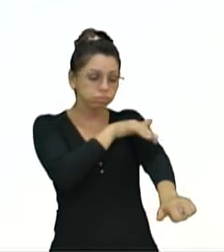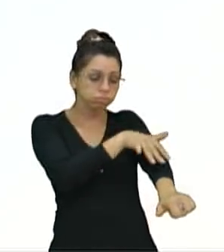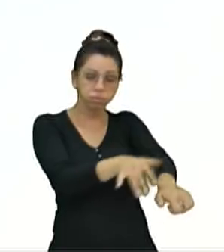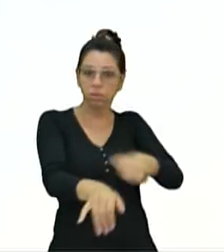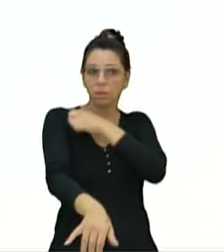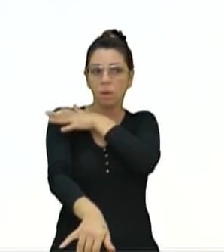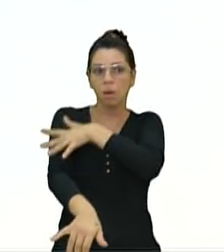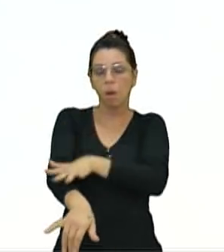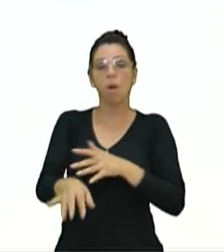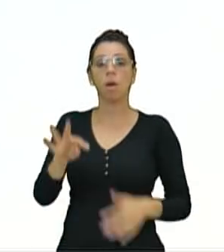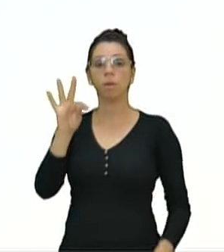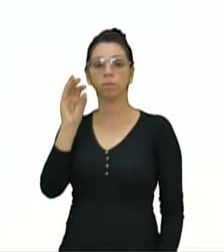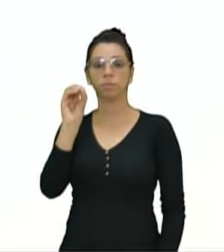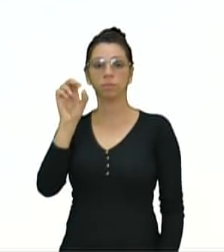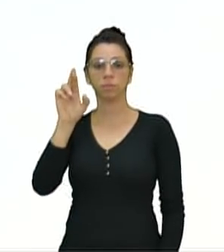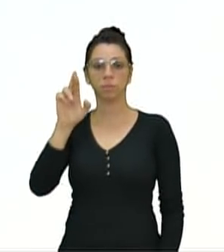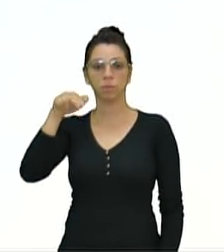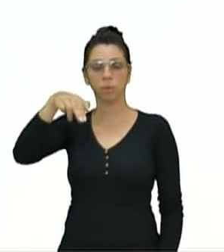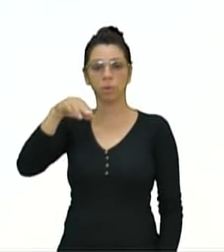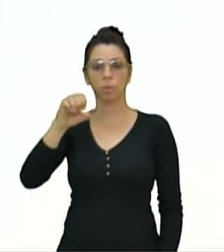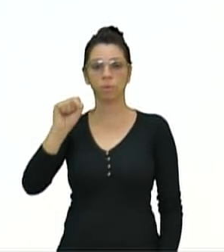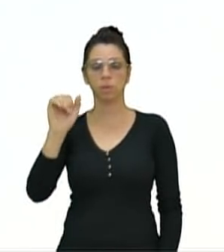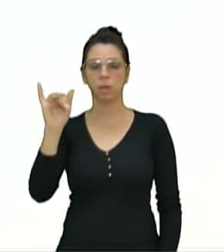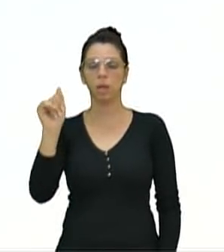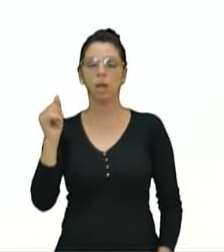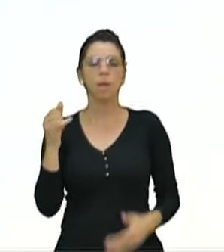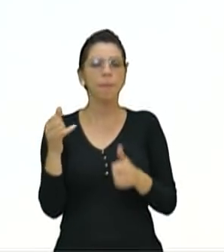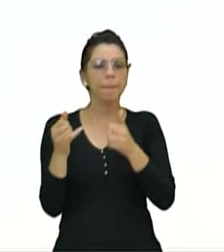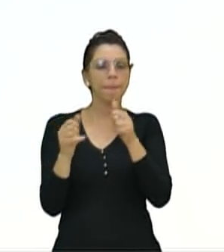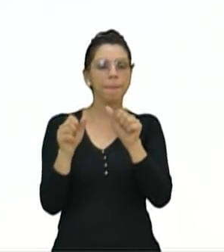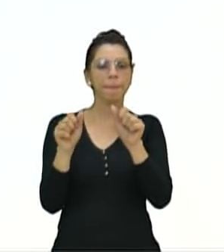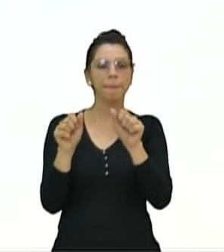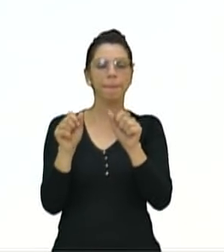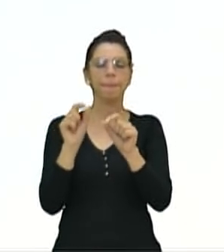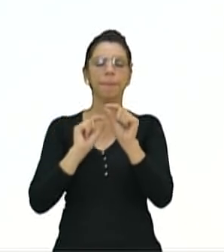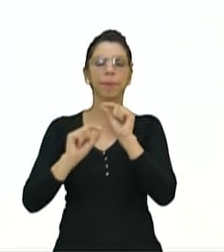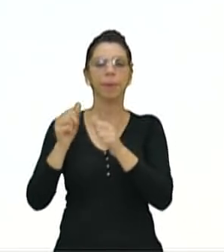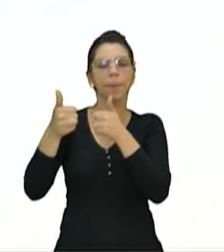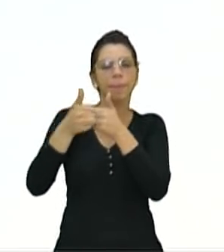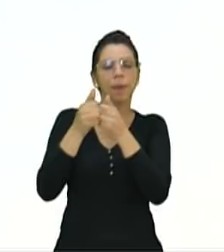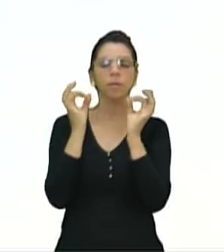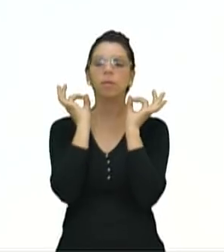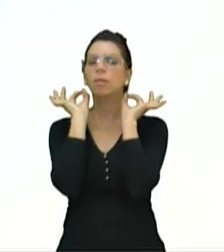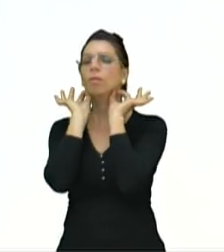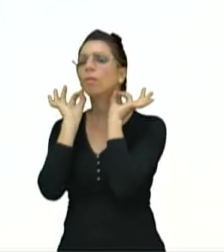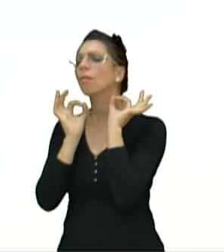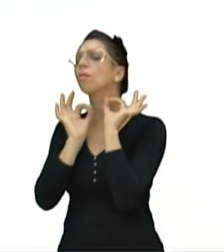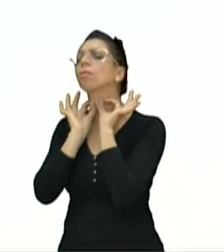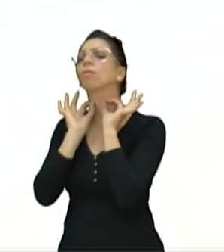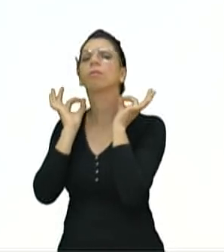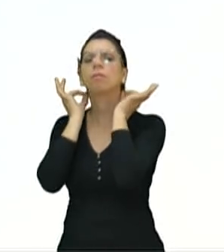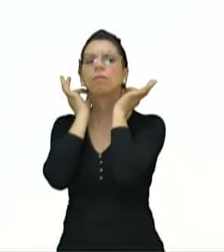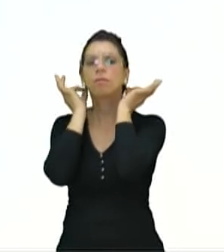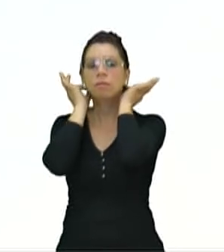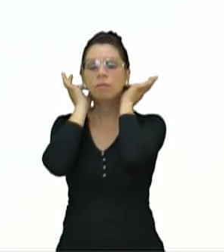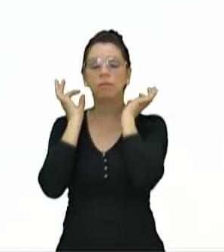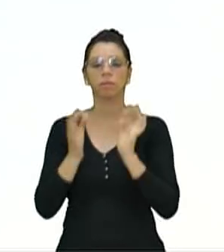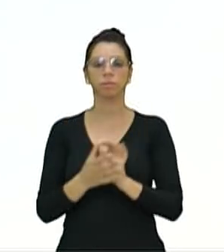tonsilas aqui, próxima à região da nossa face, do sistema respiratório, próximo à garganta, nós temos tonsilas,